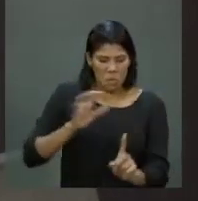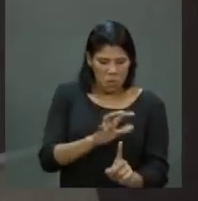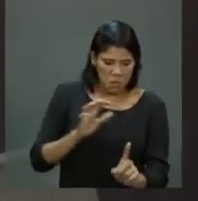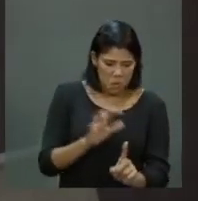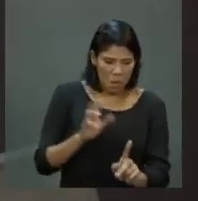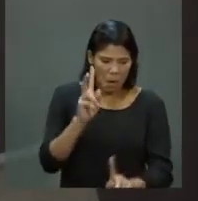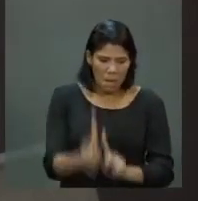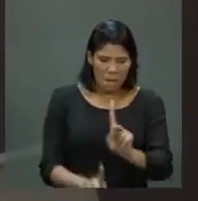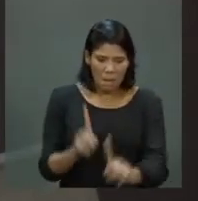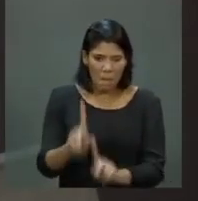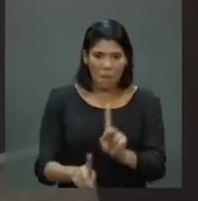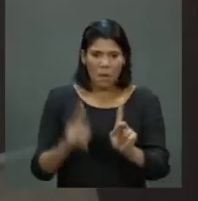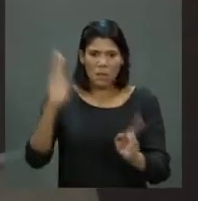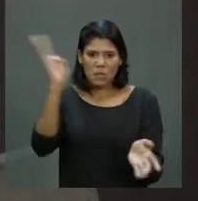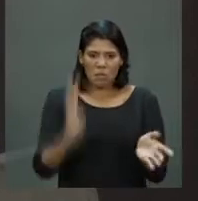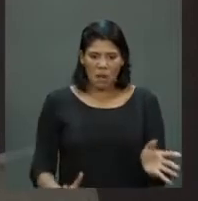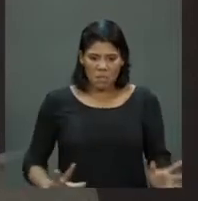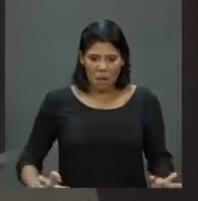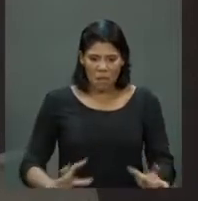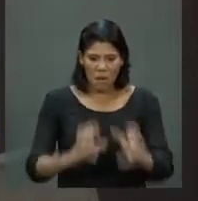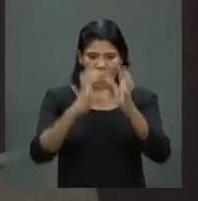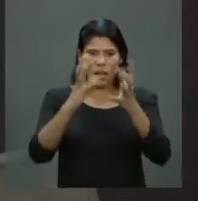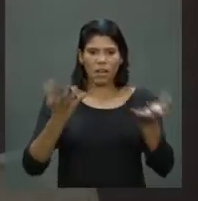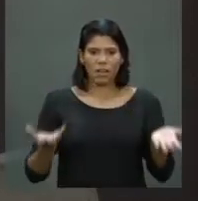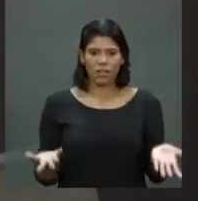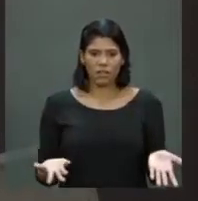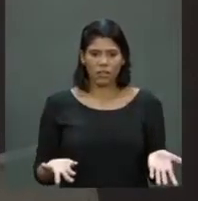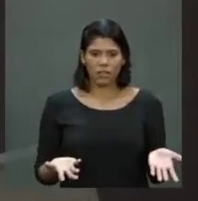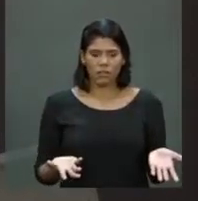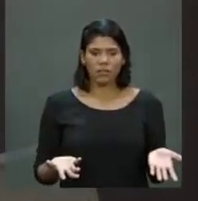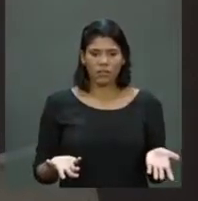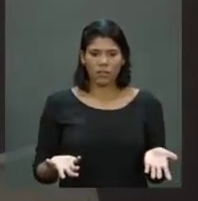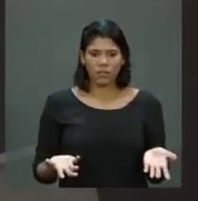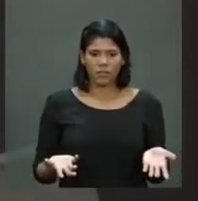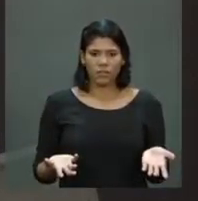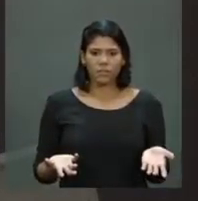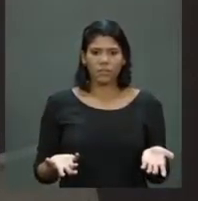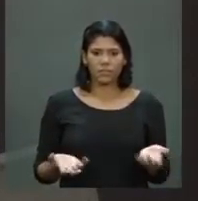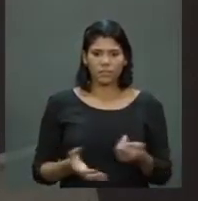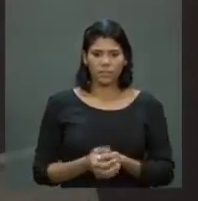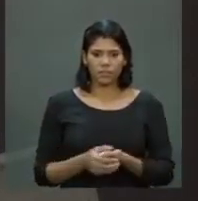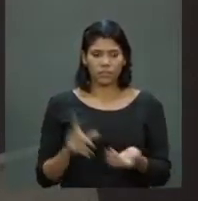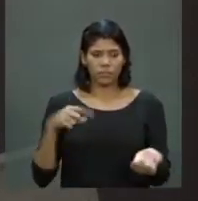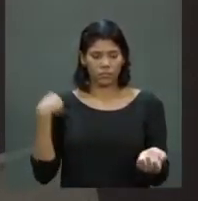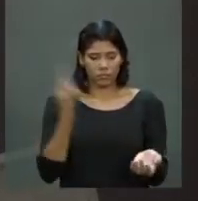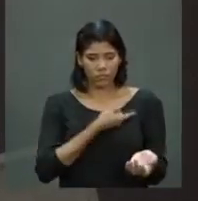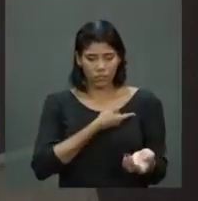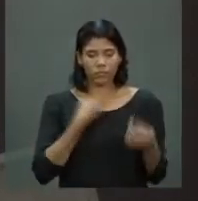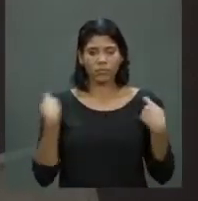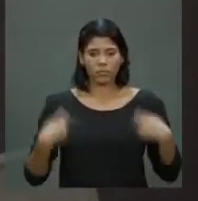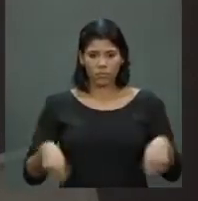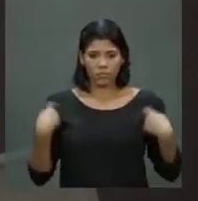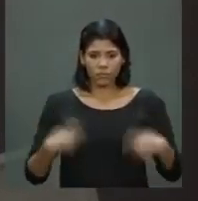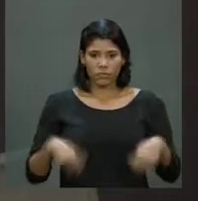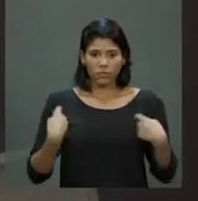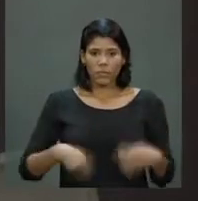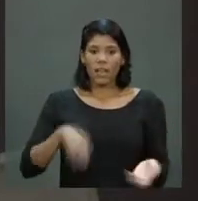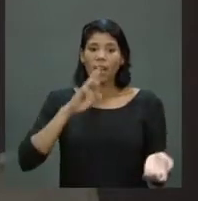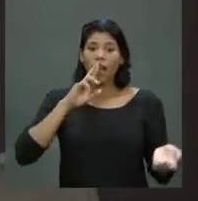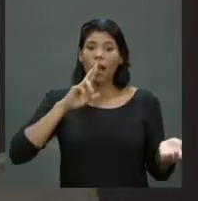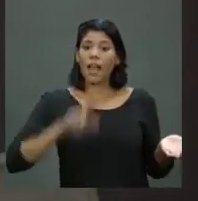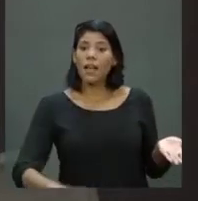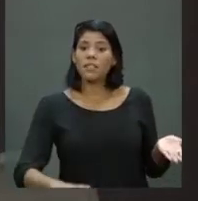normaliza a violência, a fome, a tragédia. Portanto, senhoras e senhores, nós precisamos da resposta